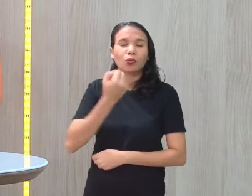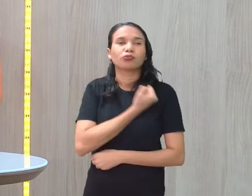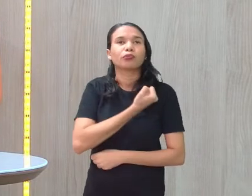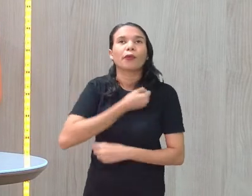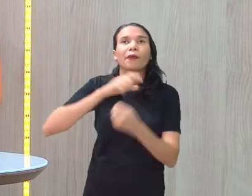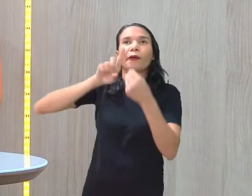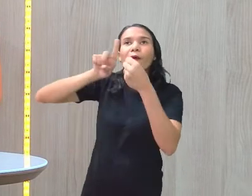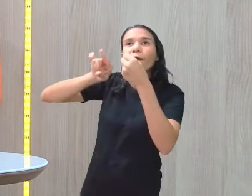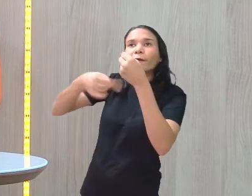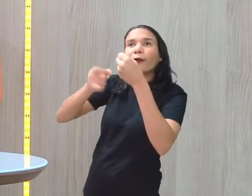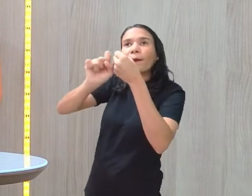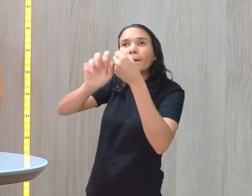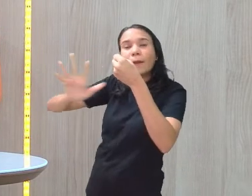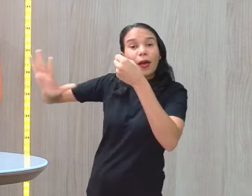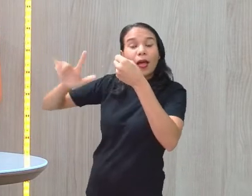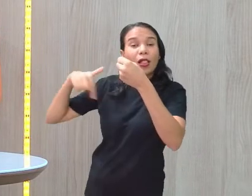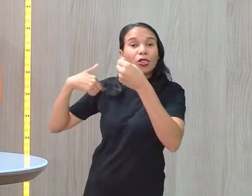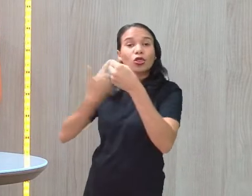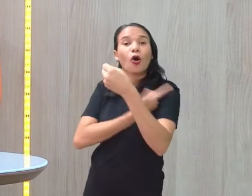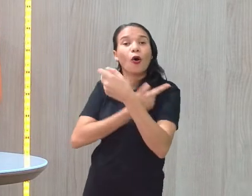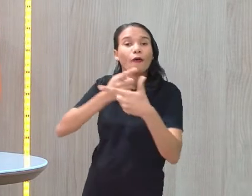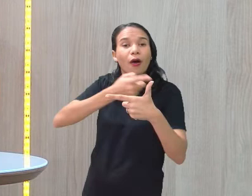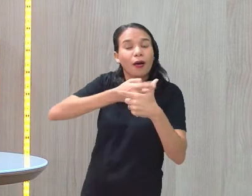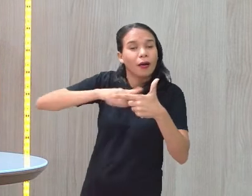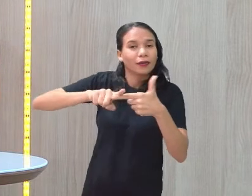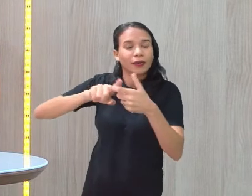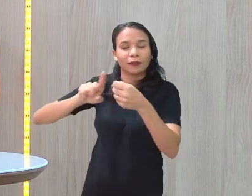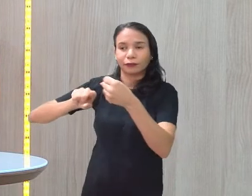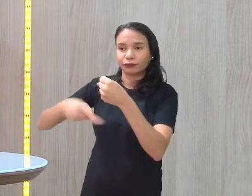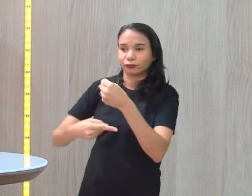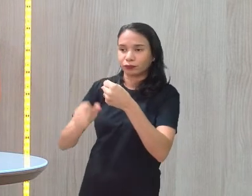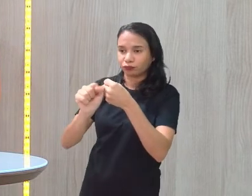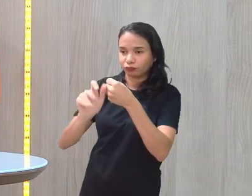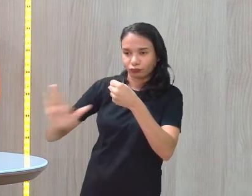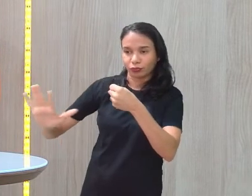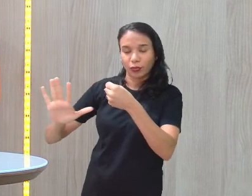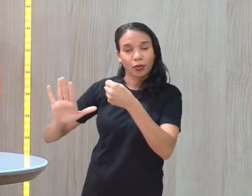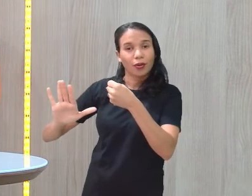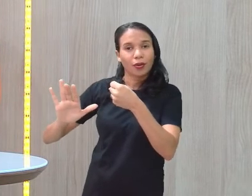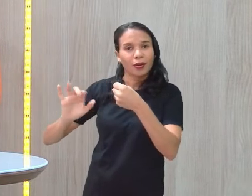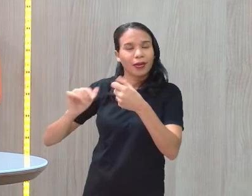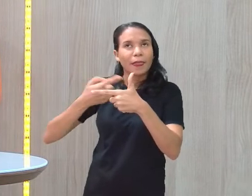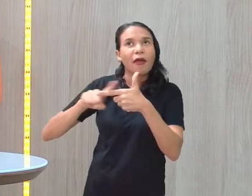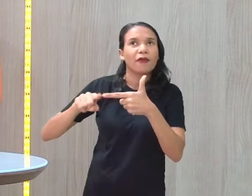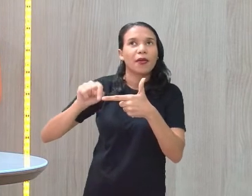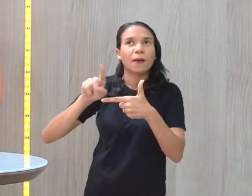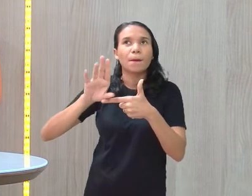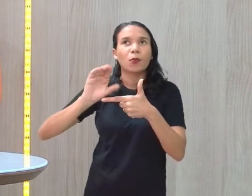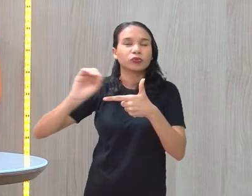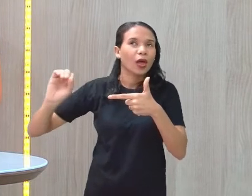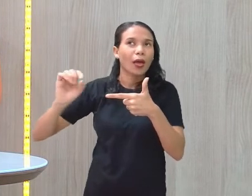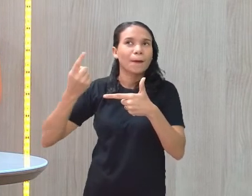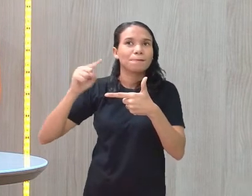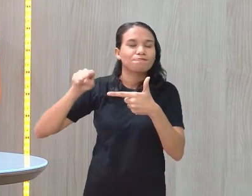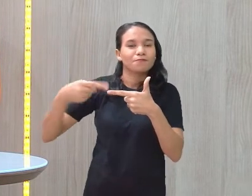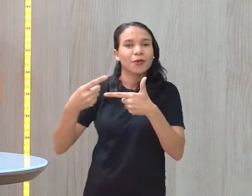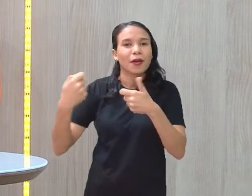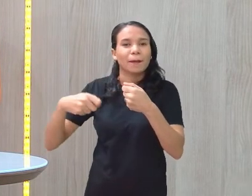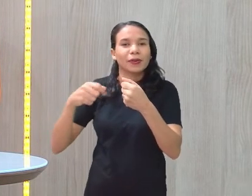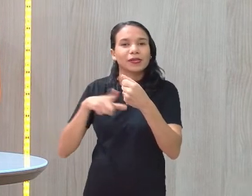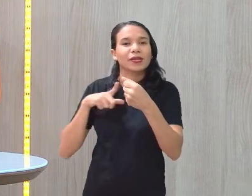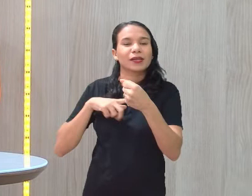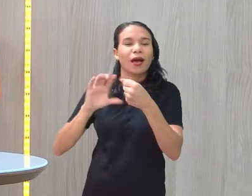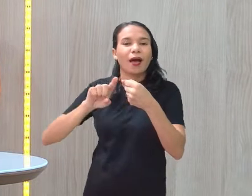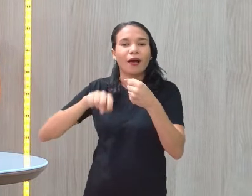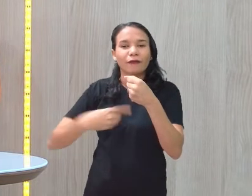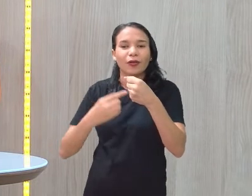vai fazer essa divisão, né, decimal por 100, por 1000, né, por 10, a gente tem que andar a